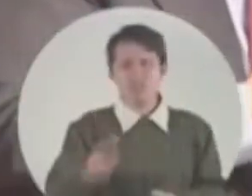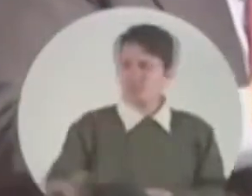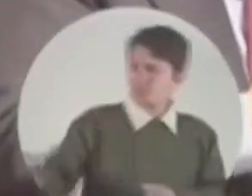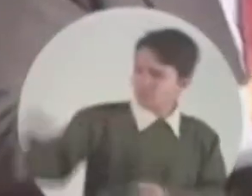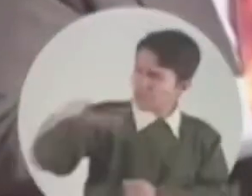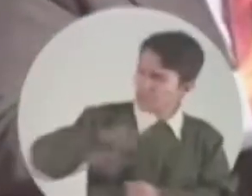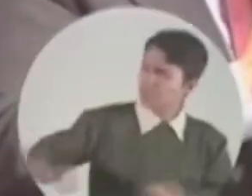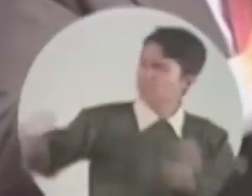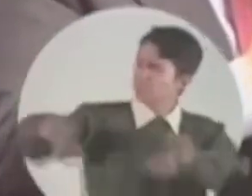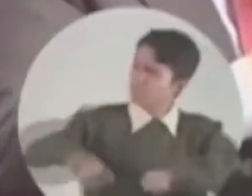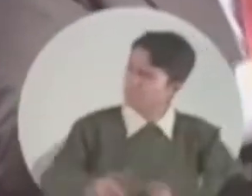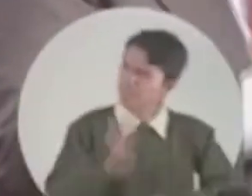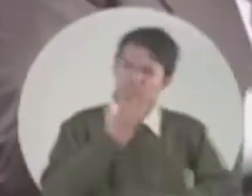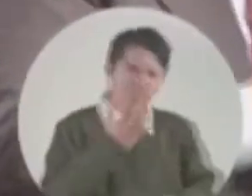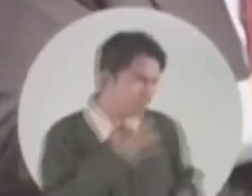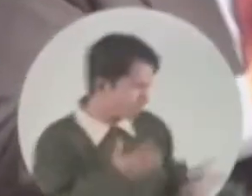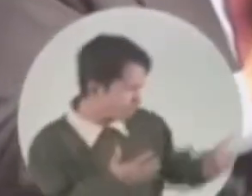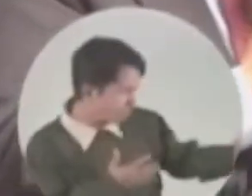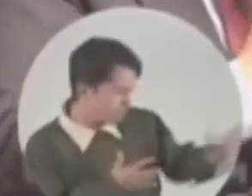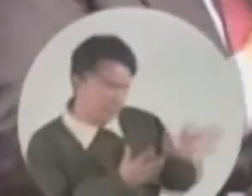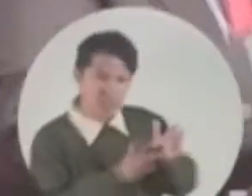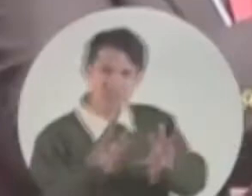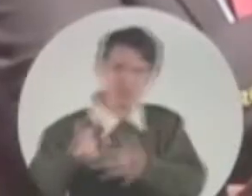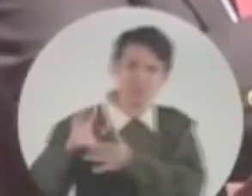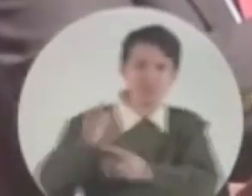Jesus fosse conhecido.